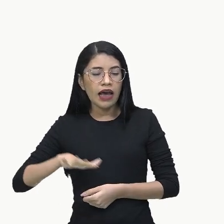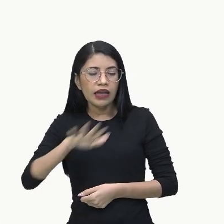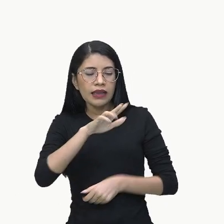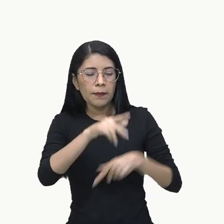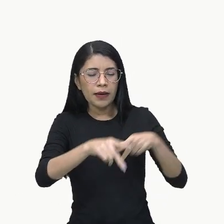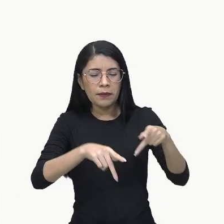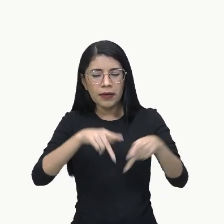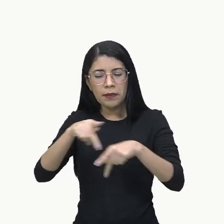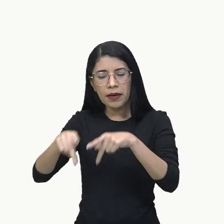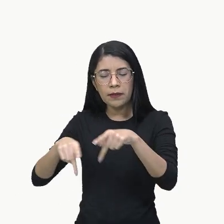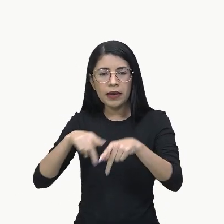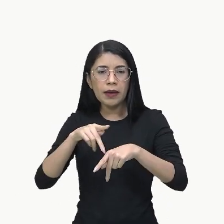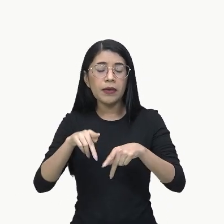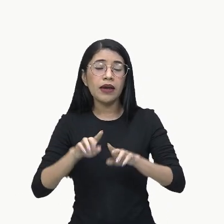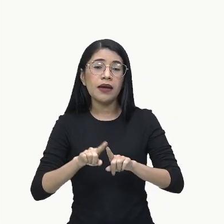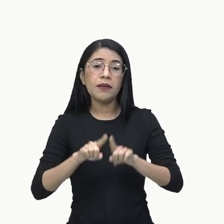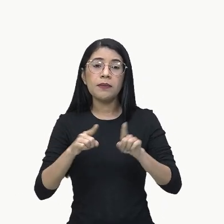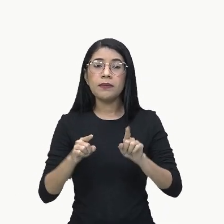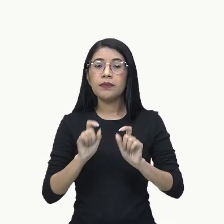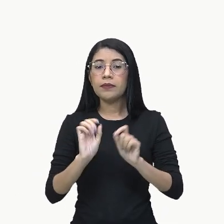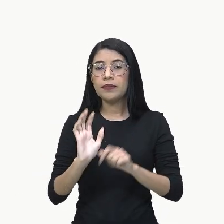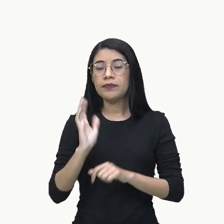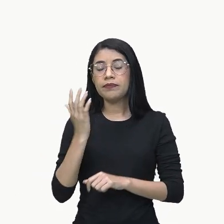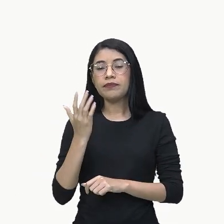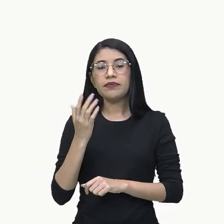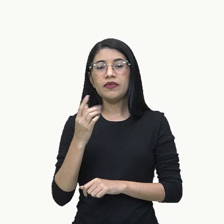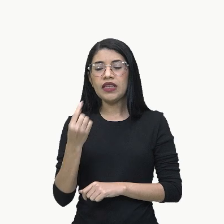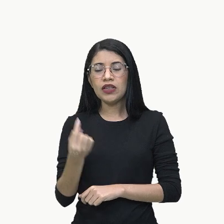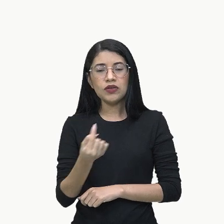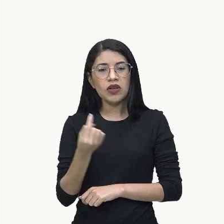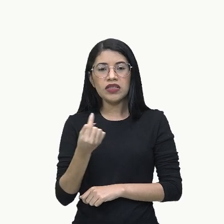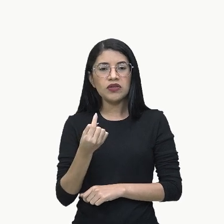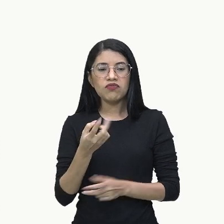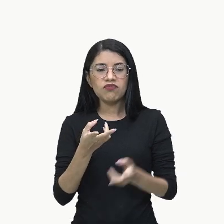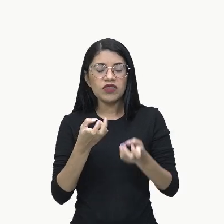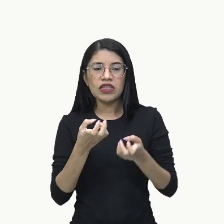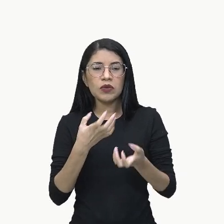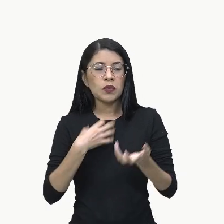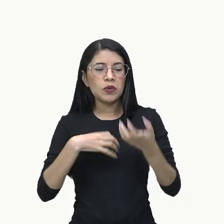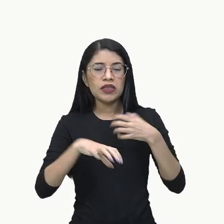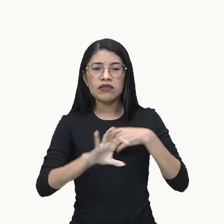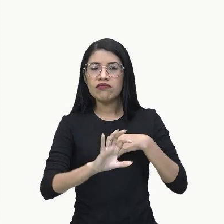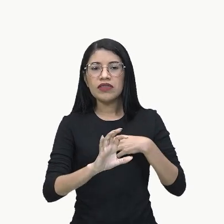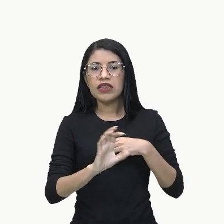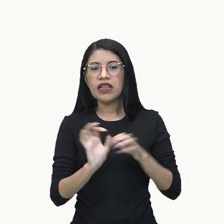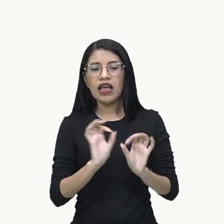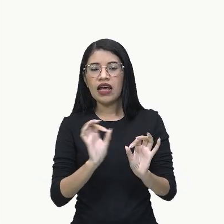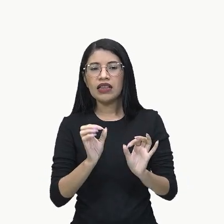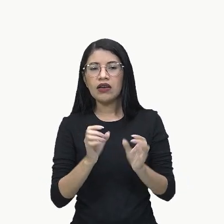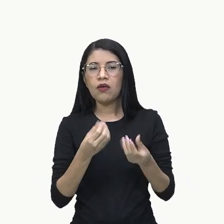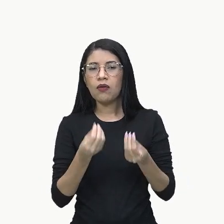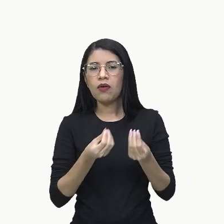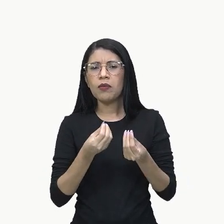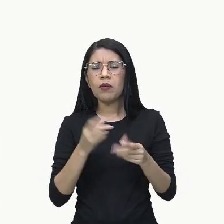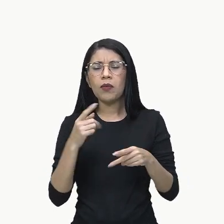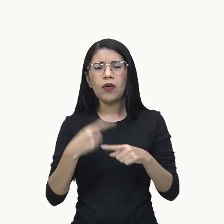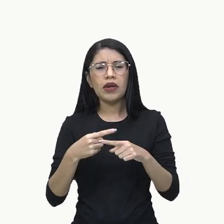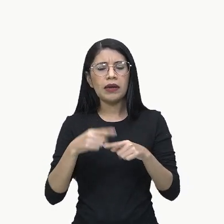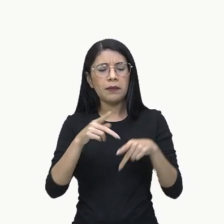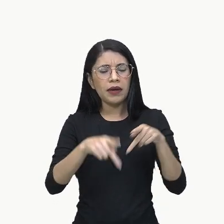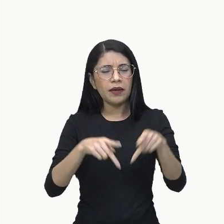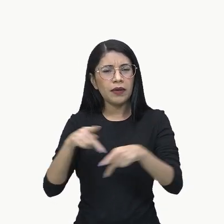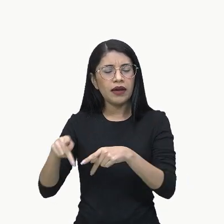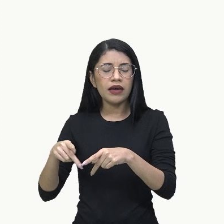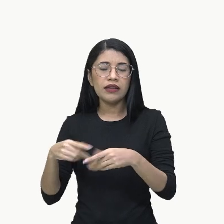de gente, mas ele mesmo não consegue se identificar com ninguém. Ele se pergunta: para que tantas pessoas? É como se ele